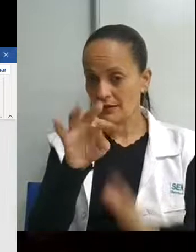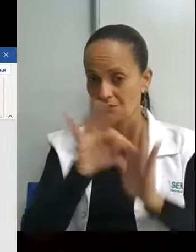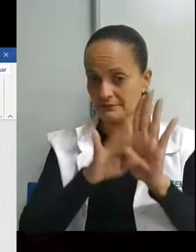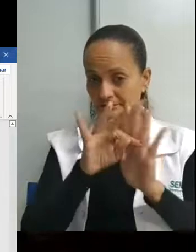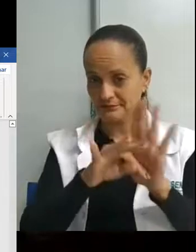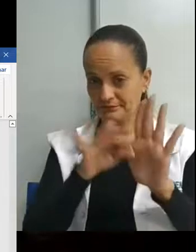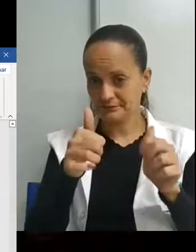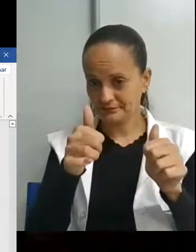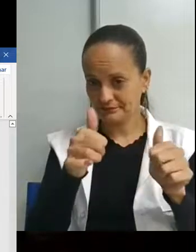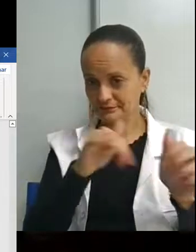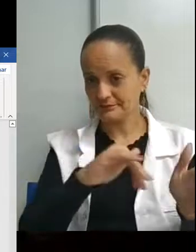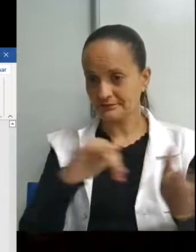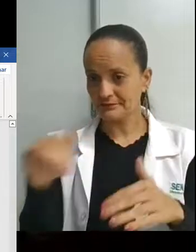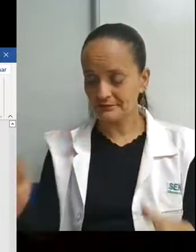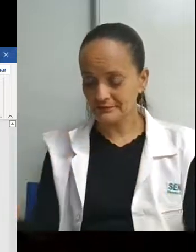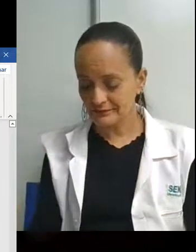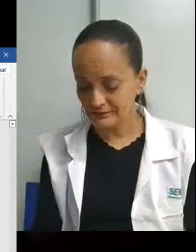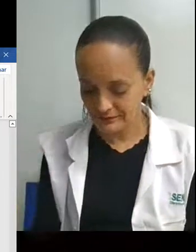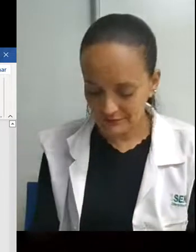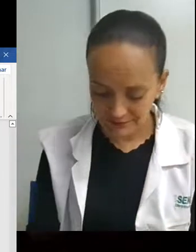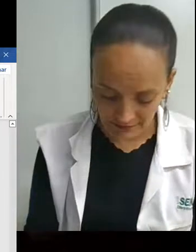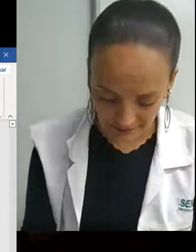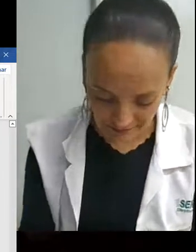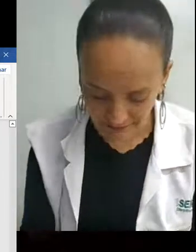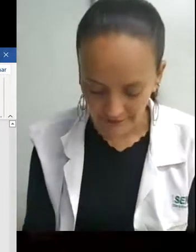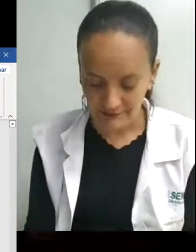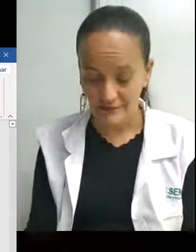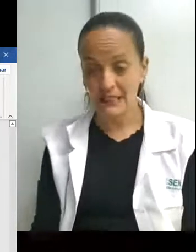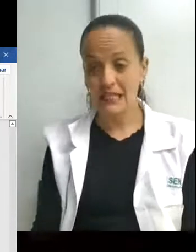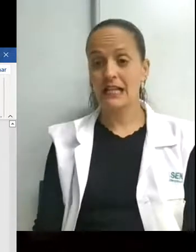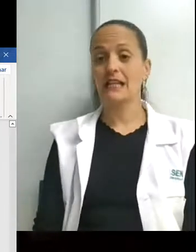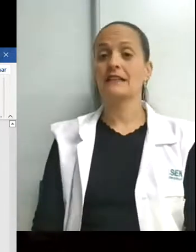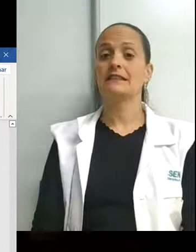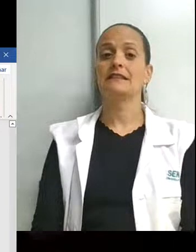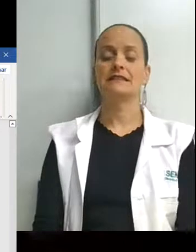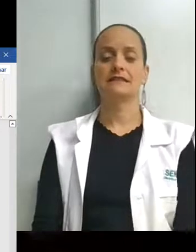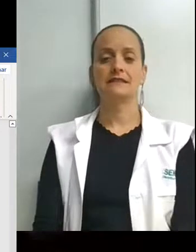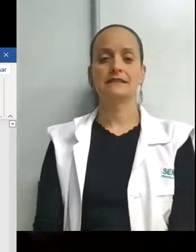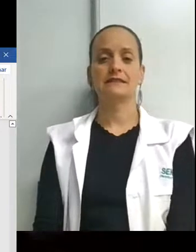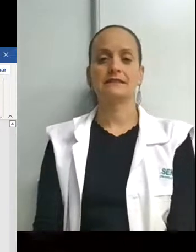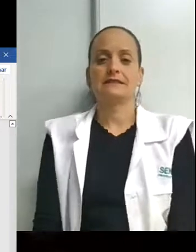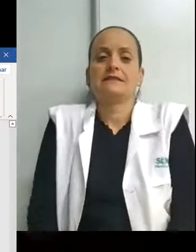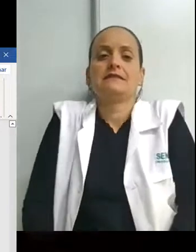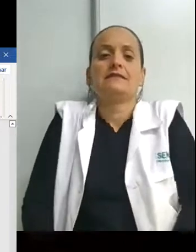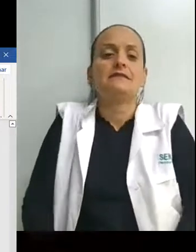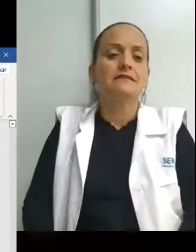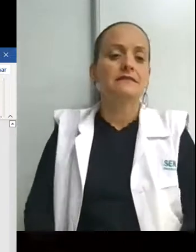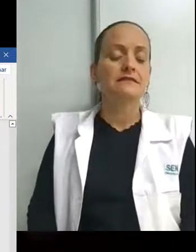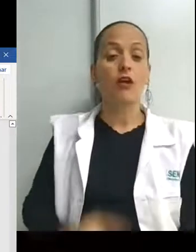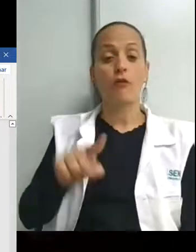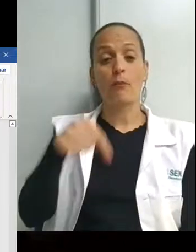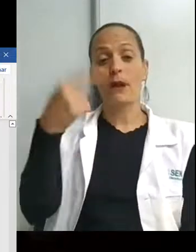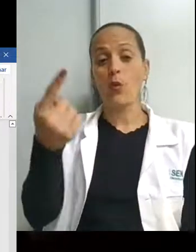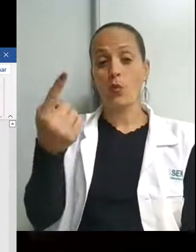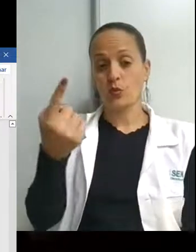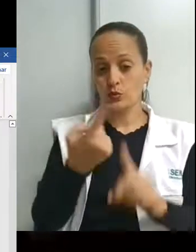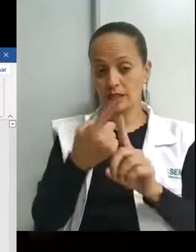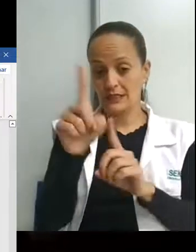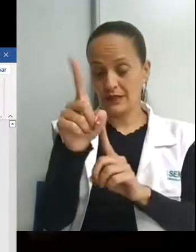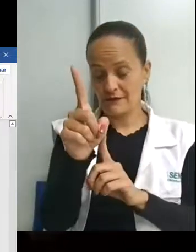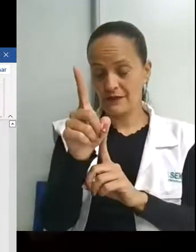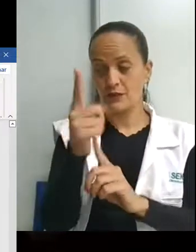próximas, né? Porque a gente está com tempo aí aqui ainda, para a gente poder resolver, né? E deixar a resolução pronta aqui para vocês também, para vocês